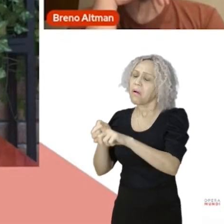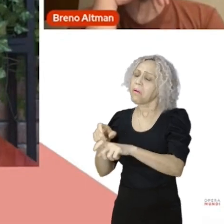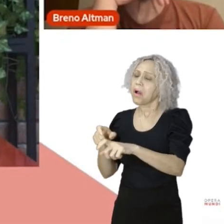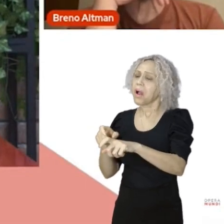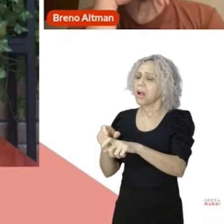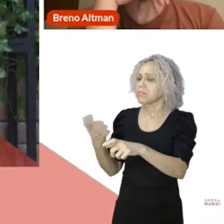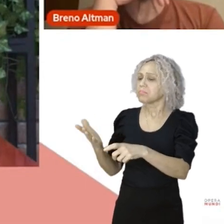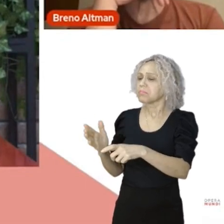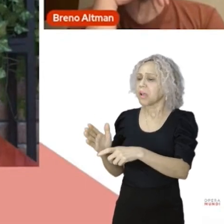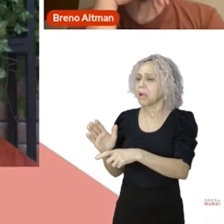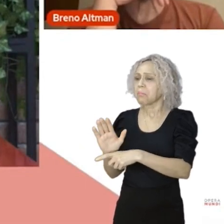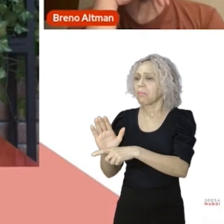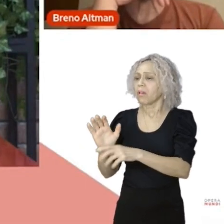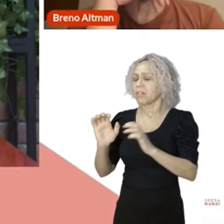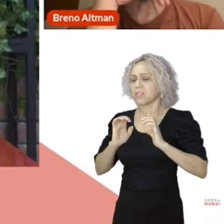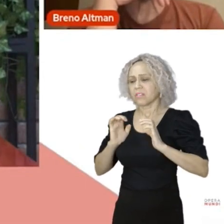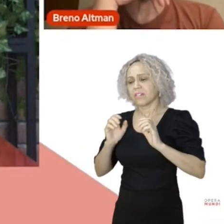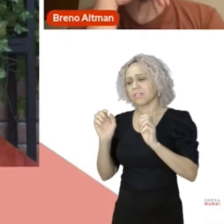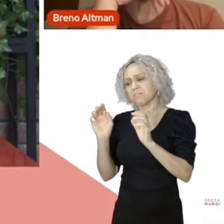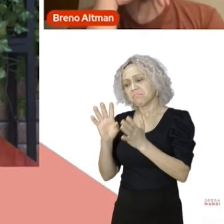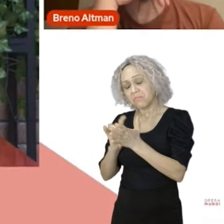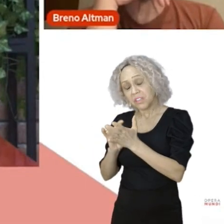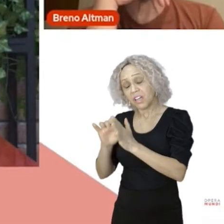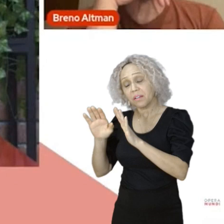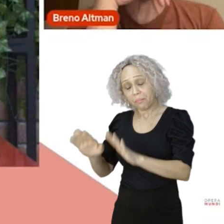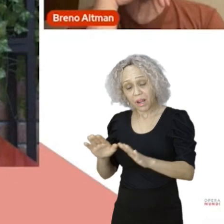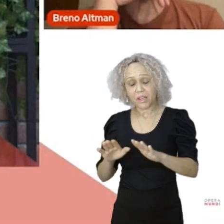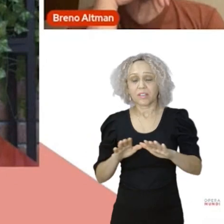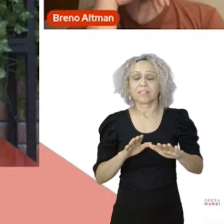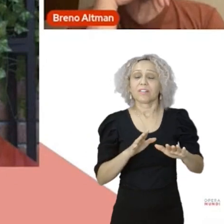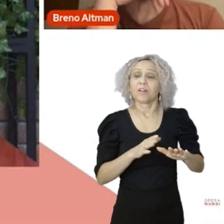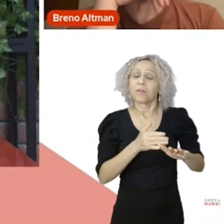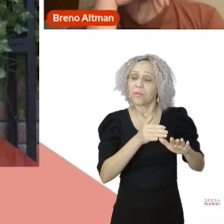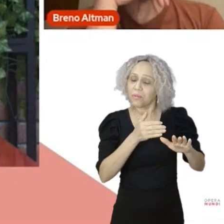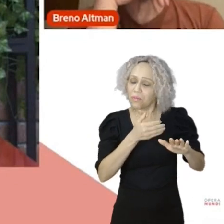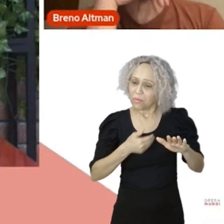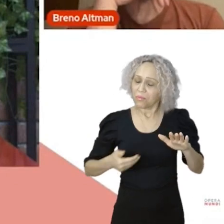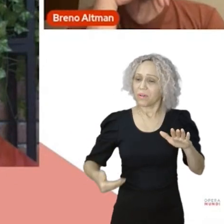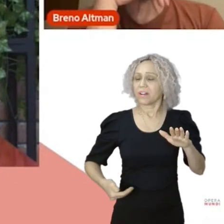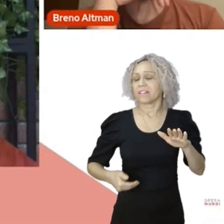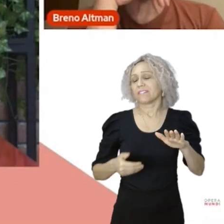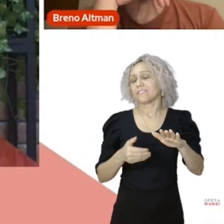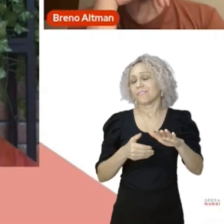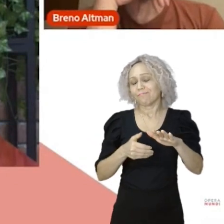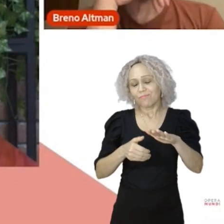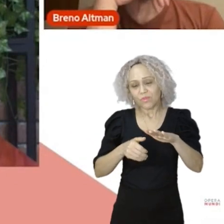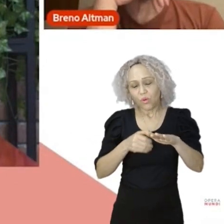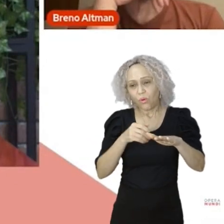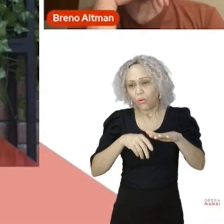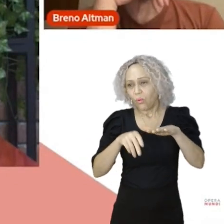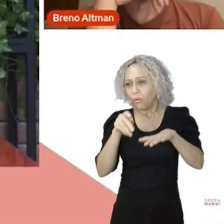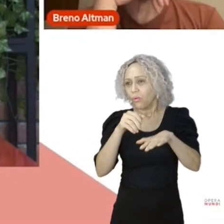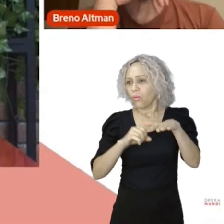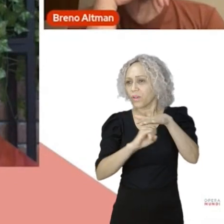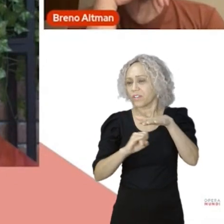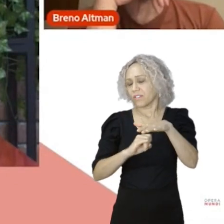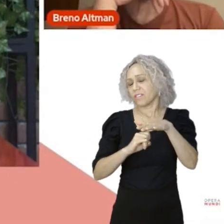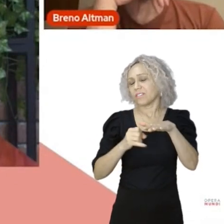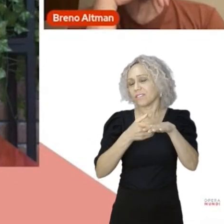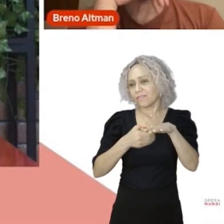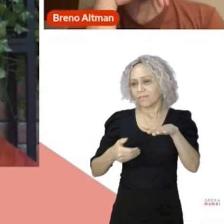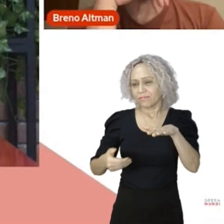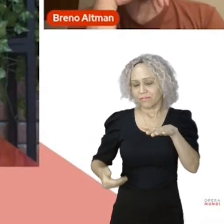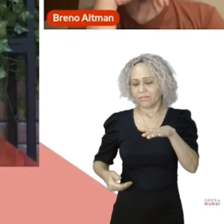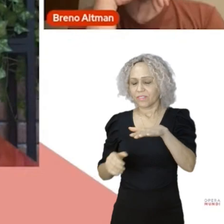agro tem colaborado muito, mas se não fosse o Estado brasileiro, o agro não conseguiria fazer isso, né? Inclusive o Estado brasileiro atuando para